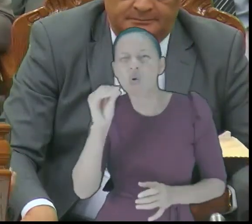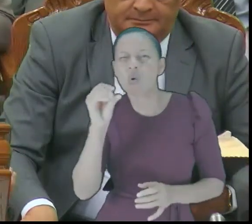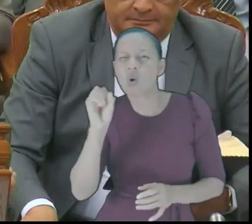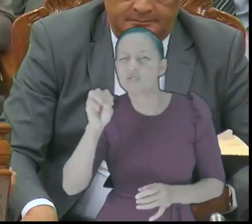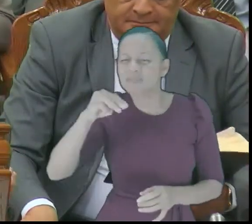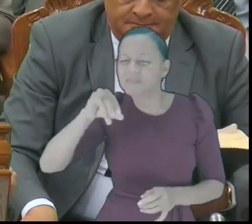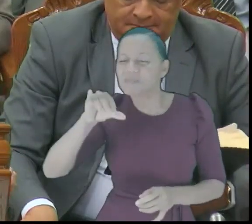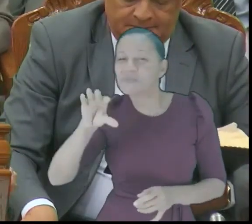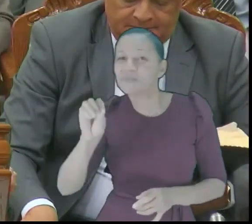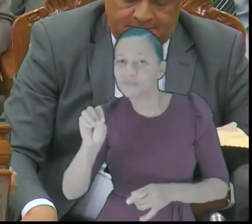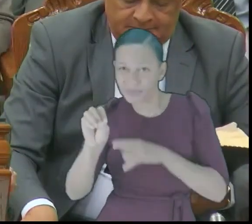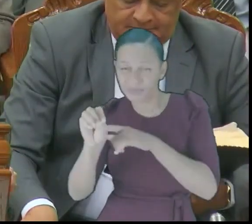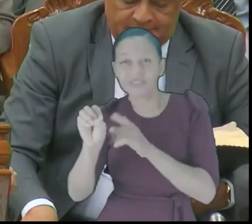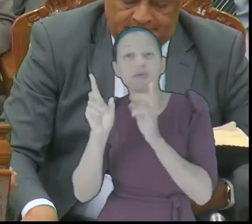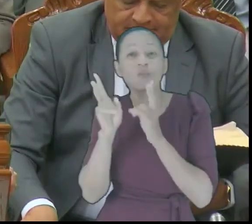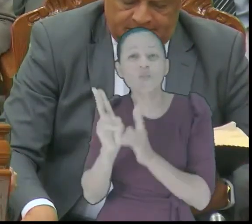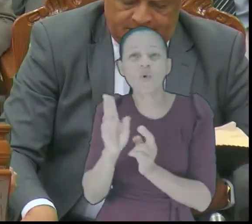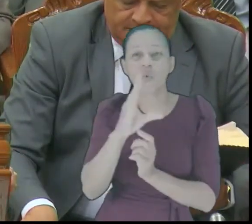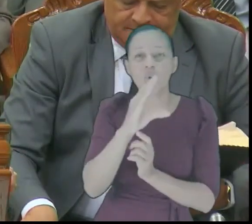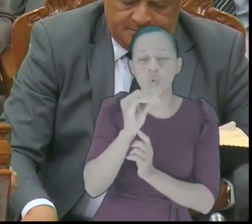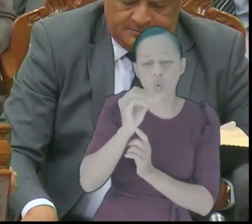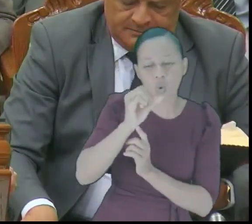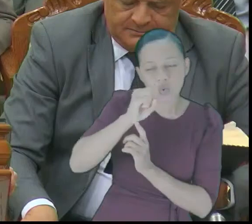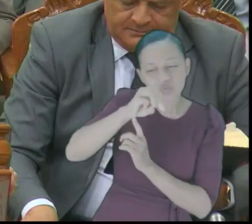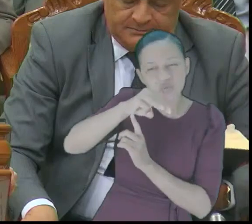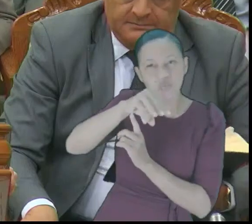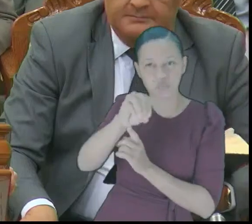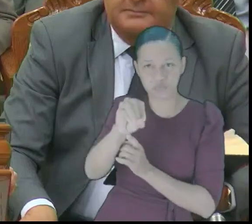vem a palavra cosmos.